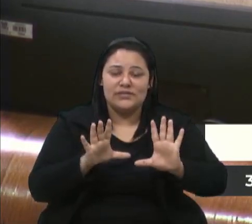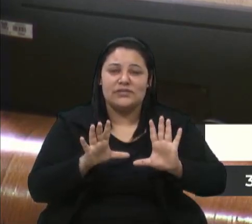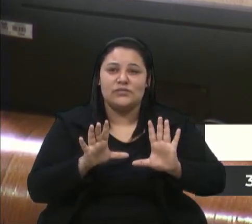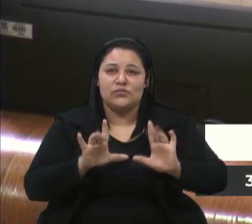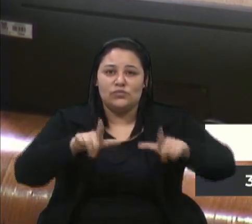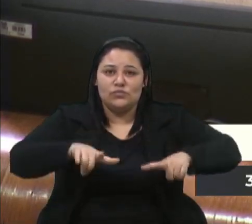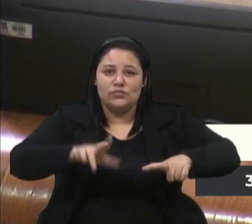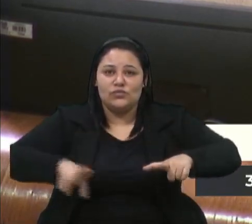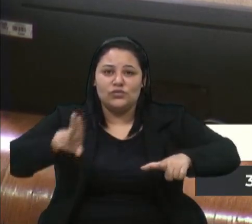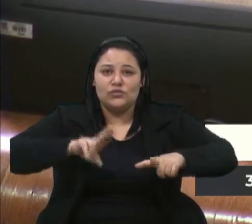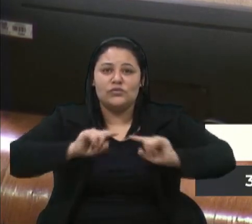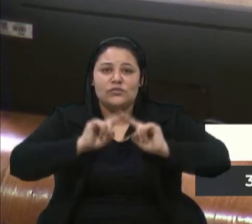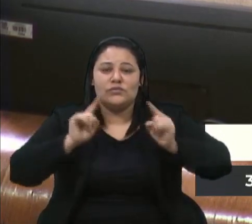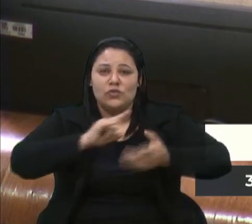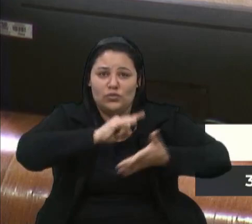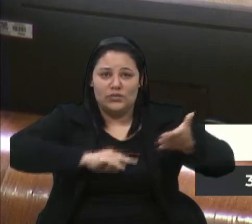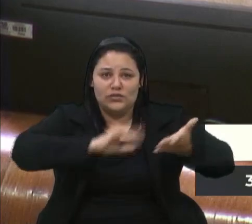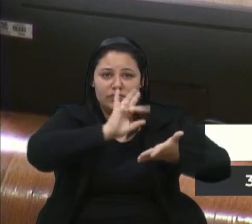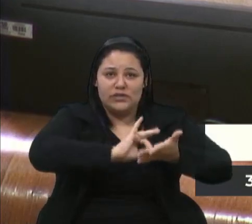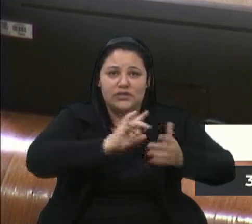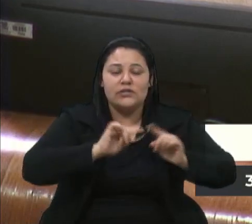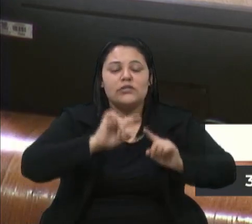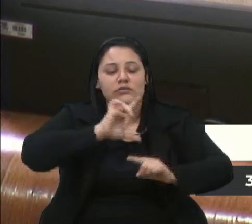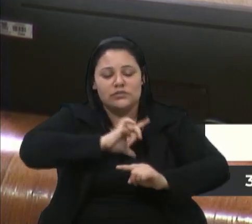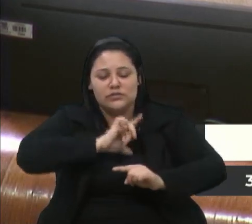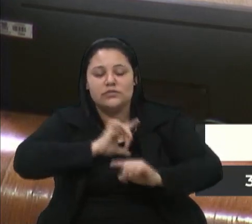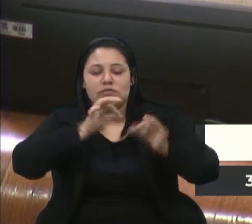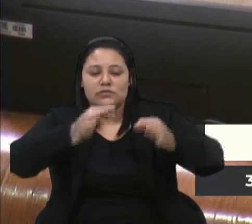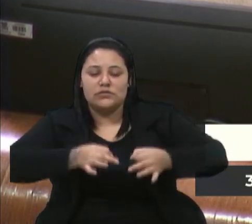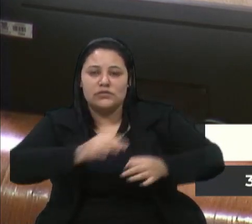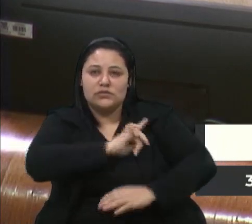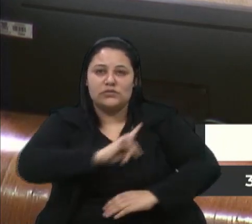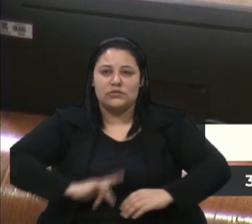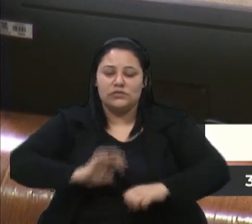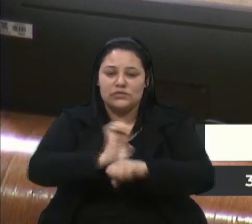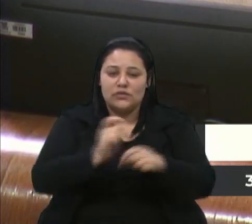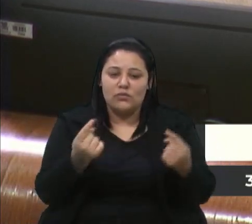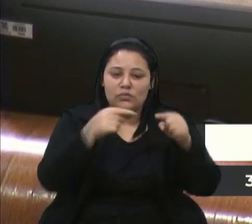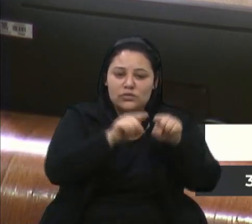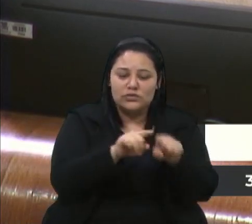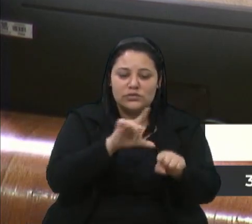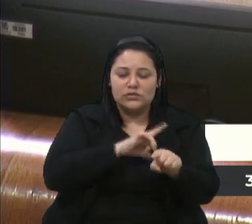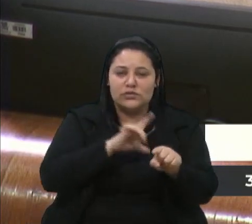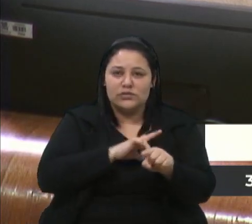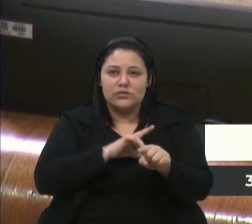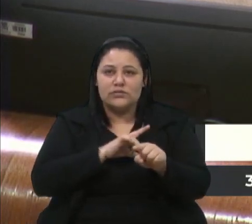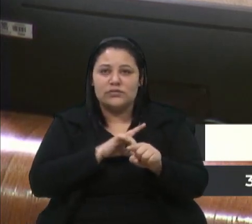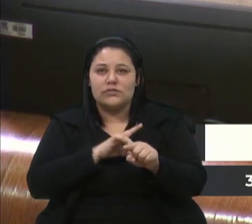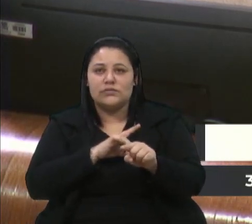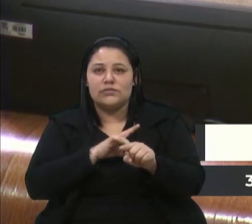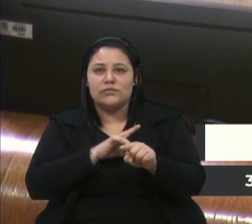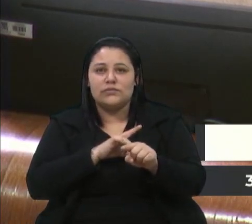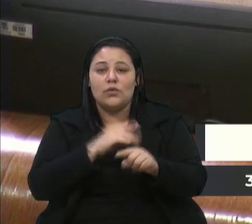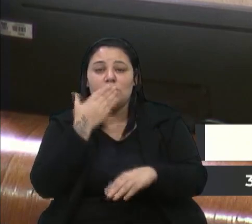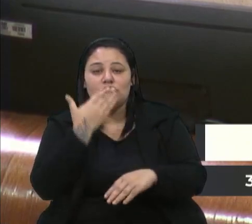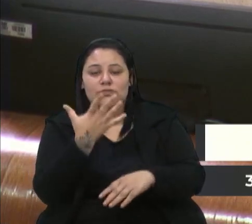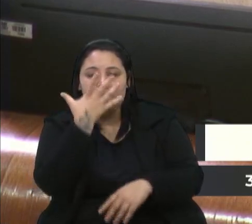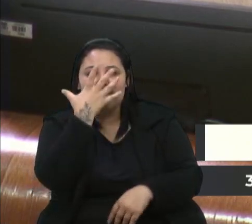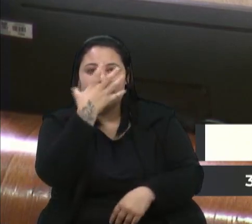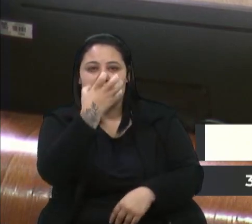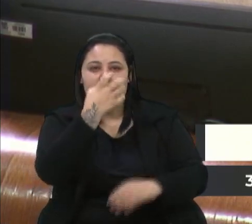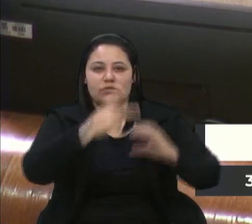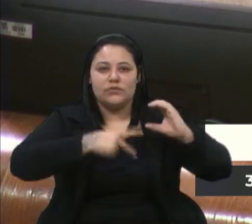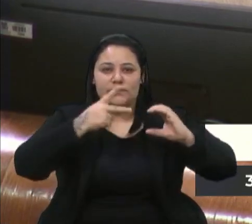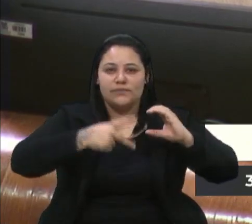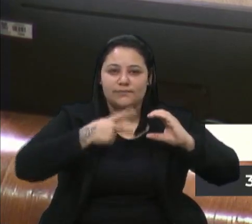tenho certeza, sim, que o governo do estado vai ser parceiro e que com a mobilização séria destes parlamentares, desta casa,